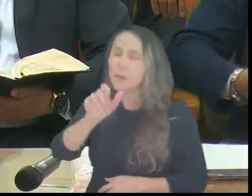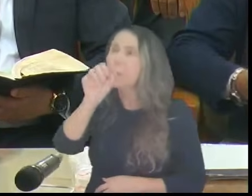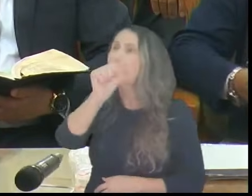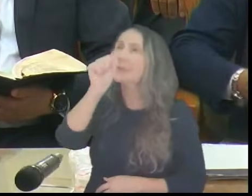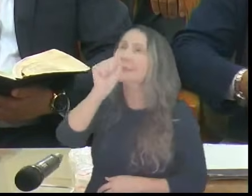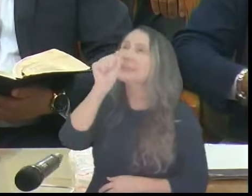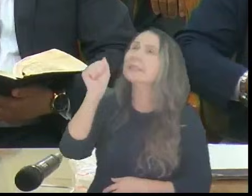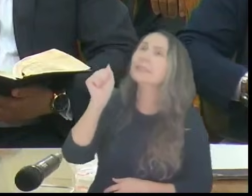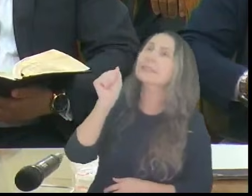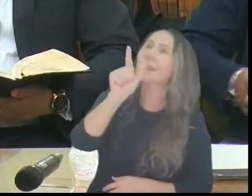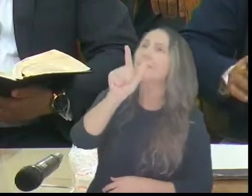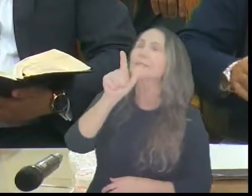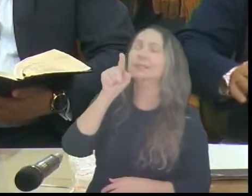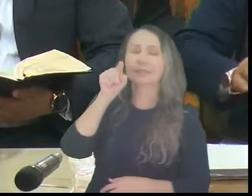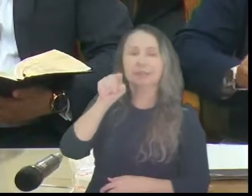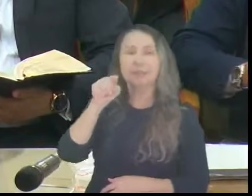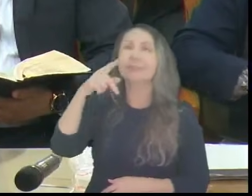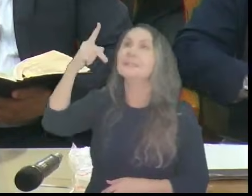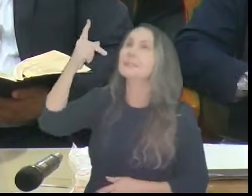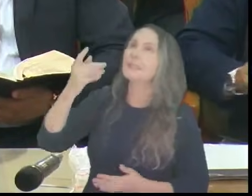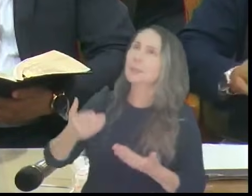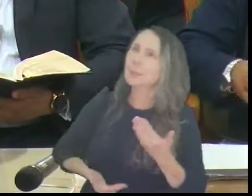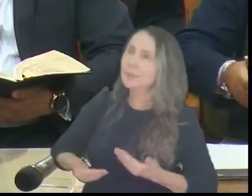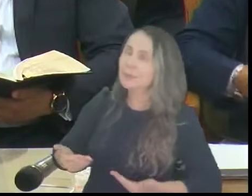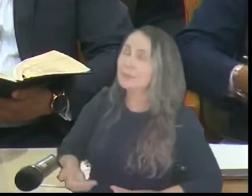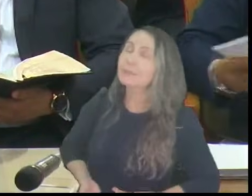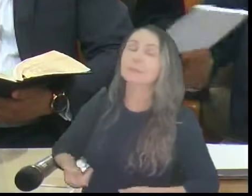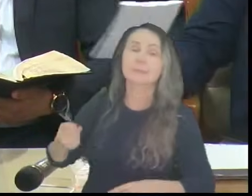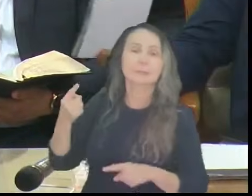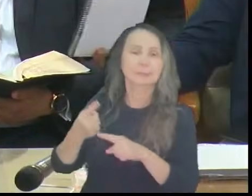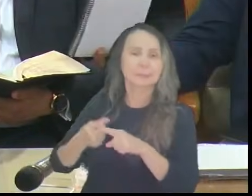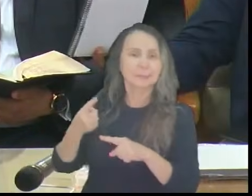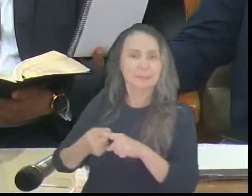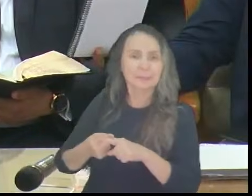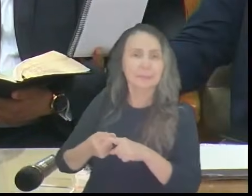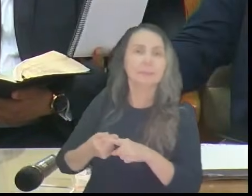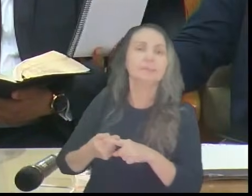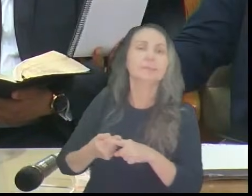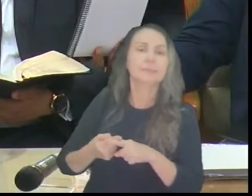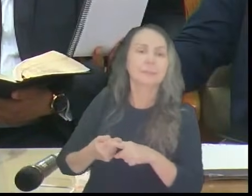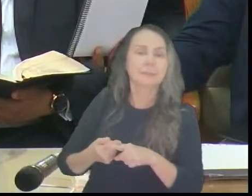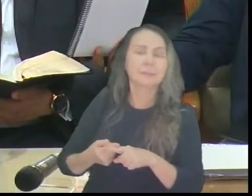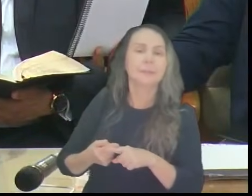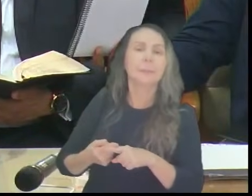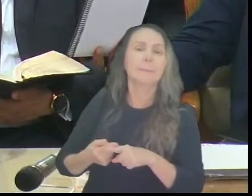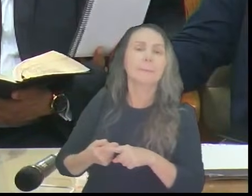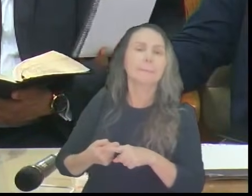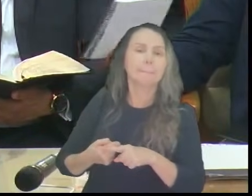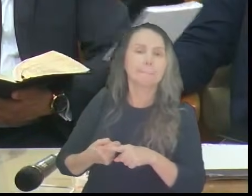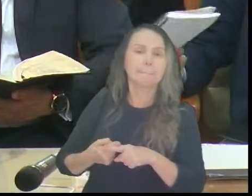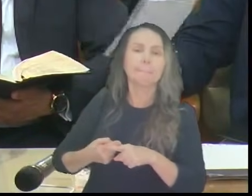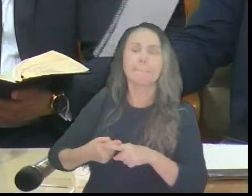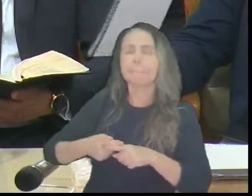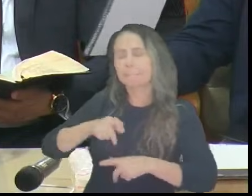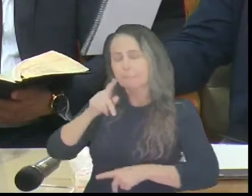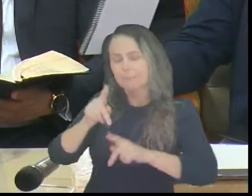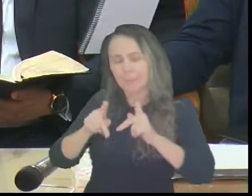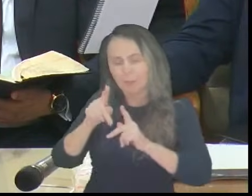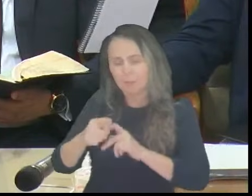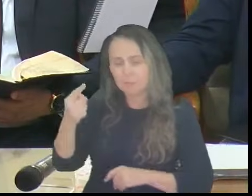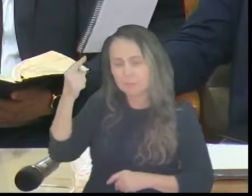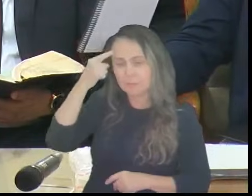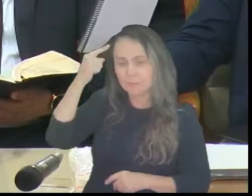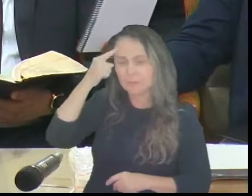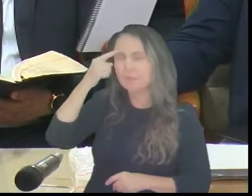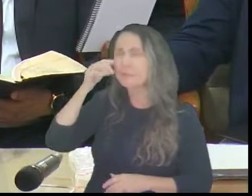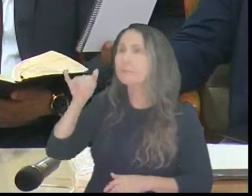de quem, irmão? Davi teu servo, porque bramaram as gentes e os povos pensaram coisas